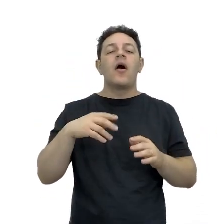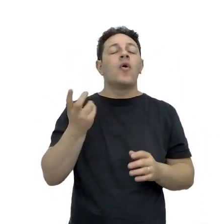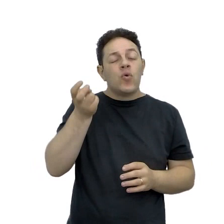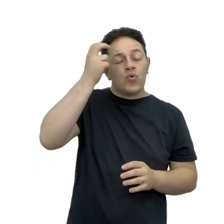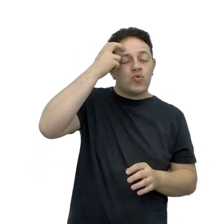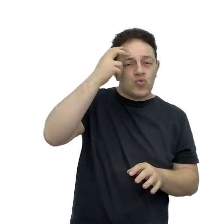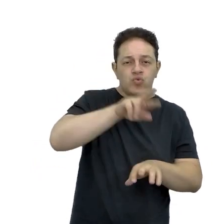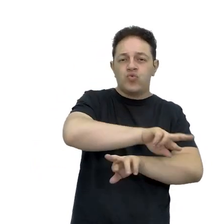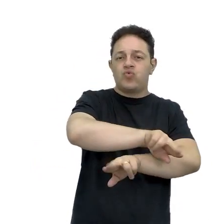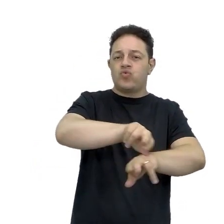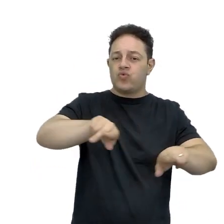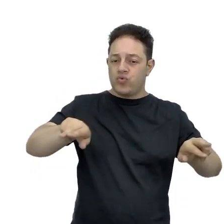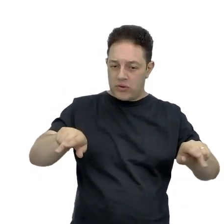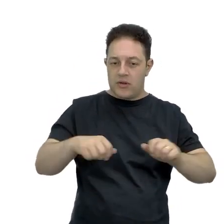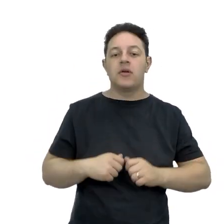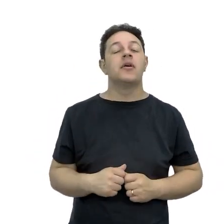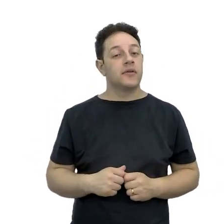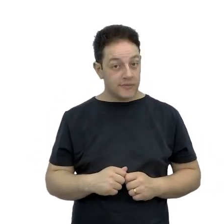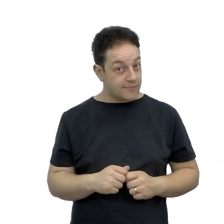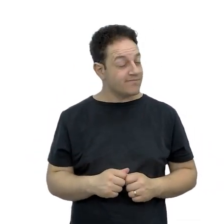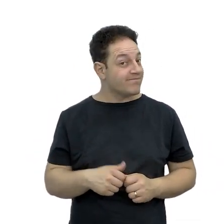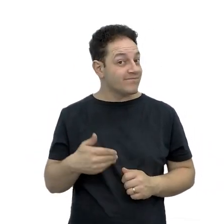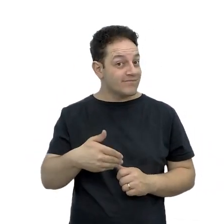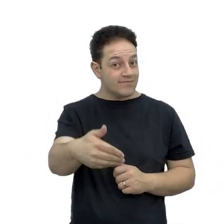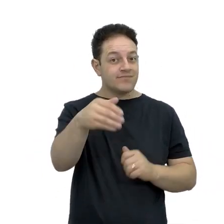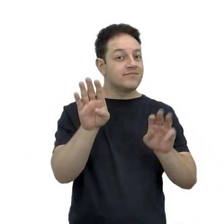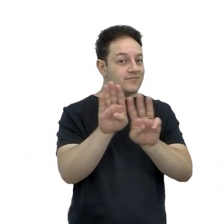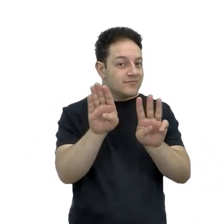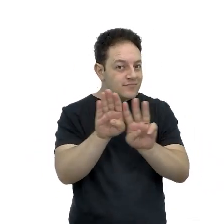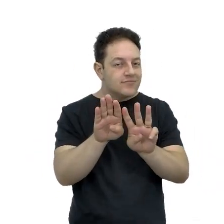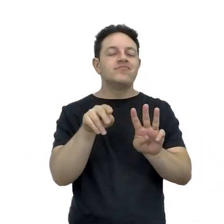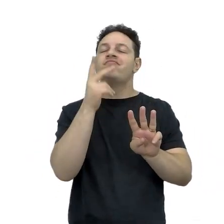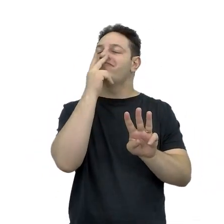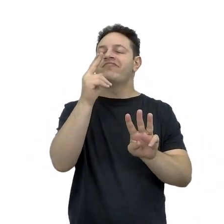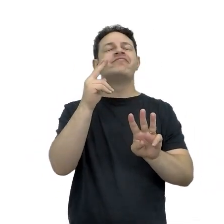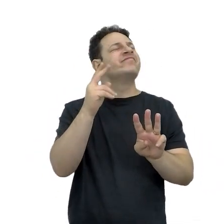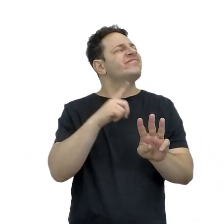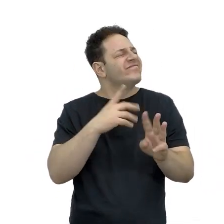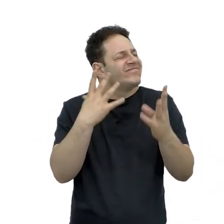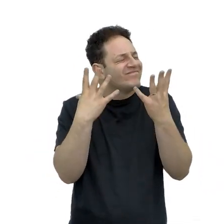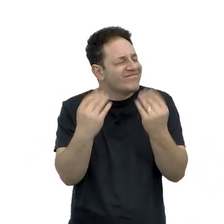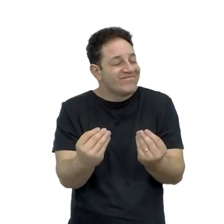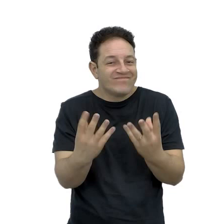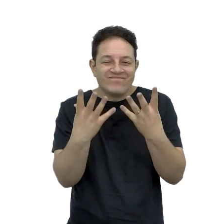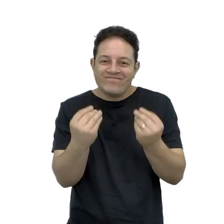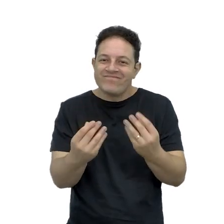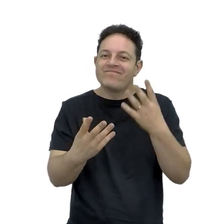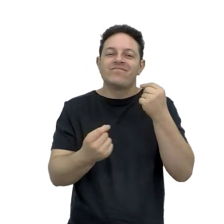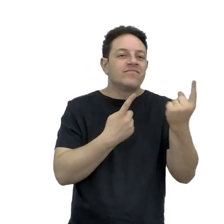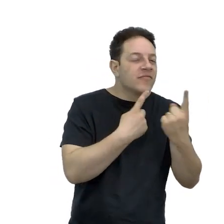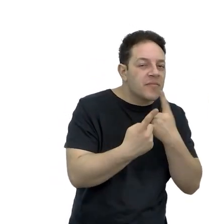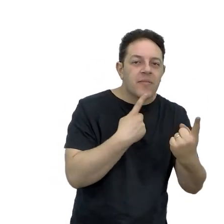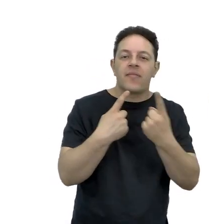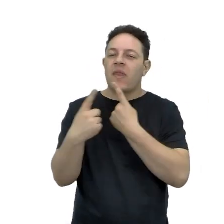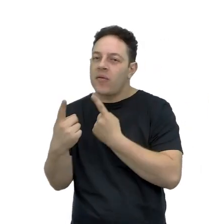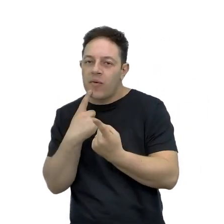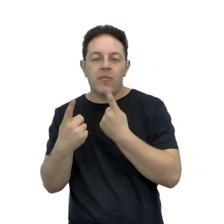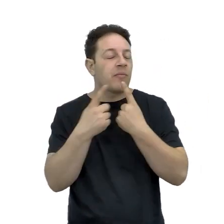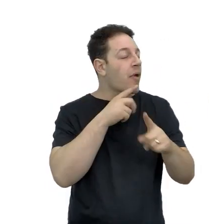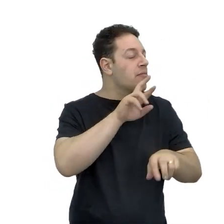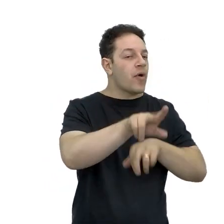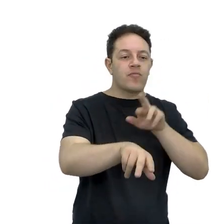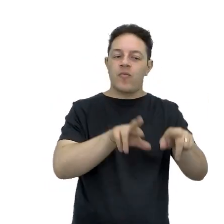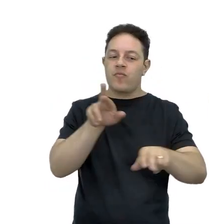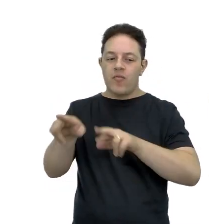multiculturalismo. Então, parece que esse bimestre nós vamos fazer bastantes discussões bem